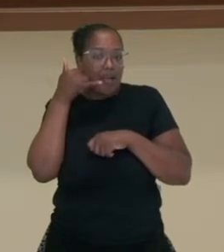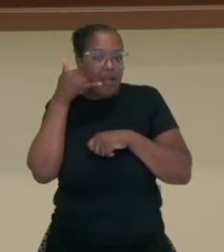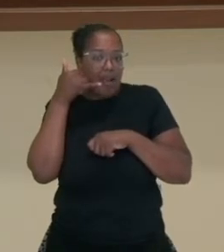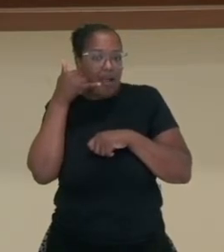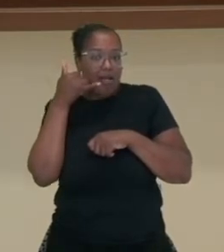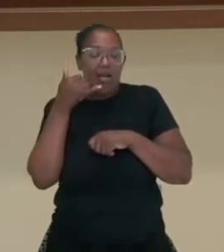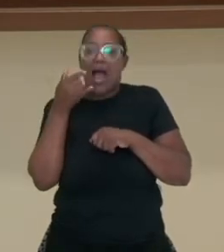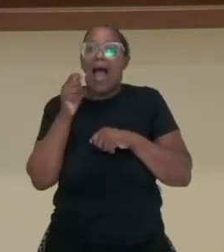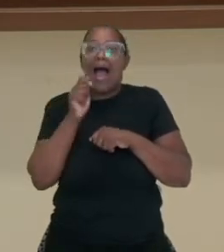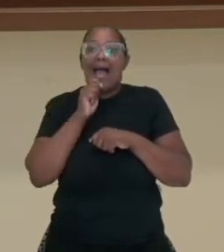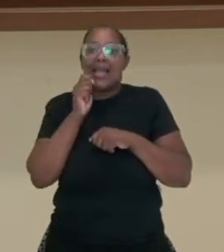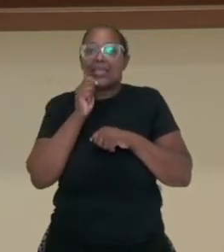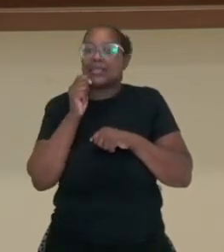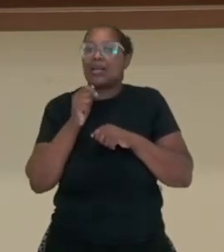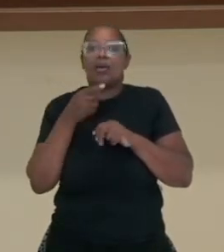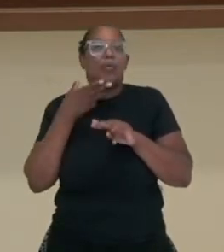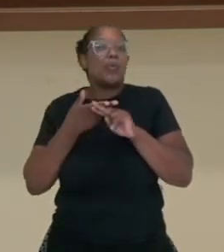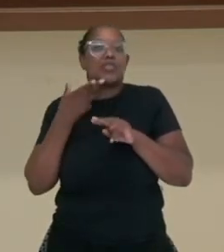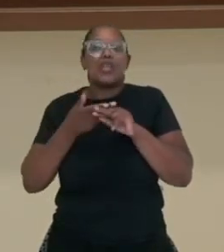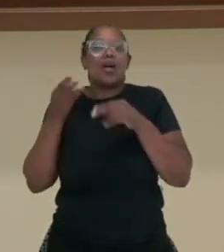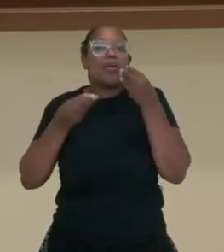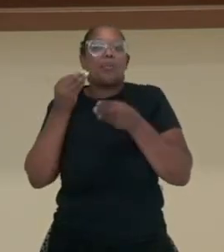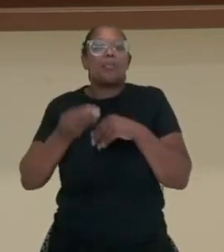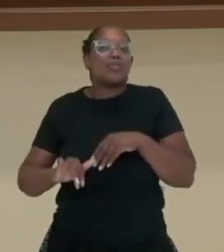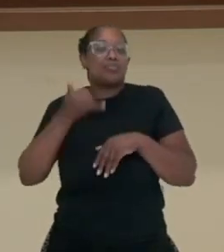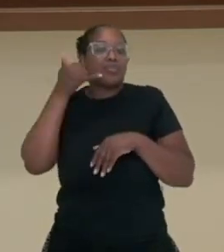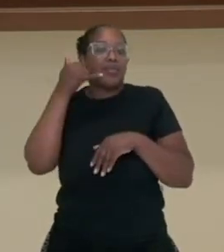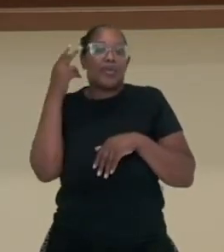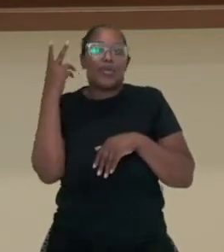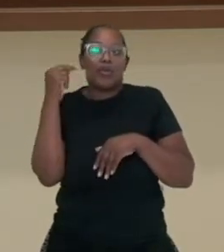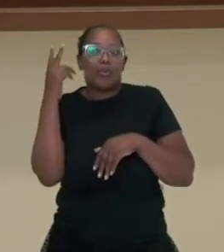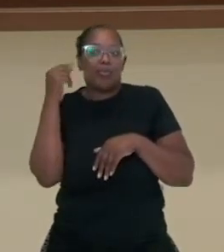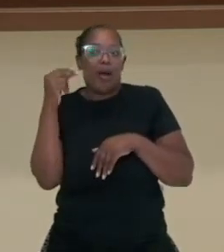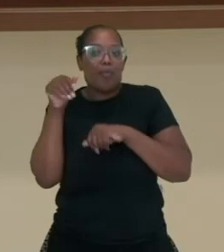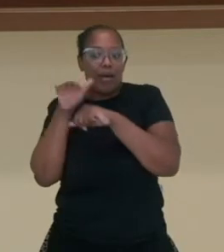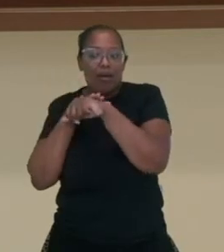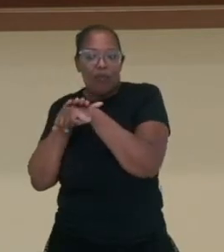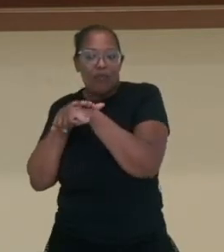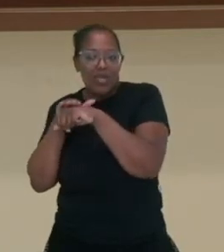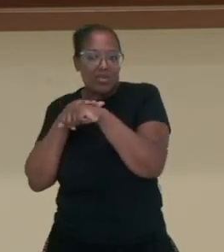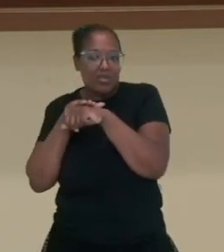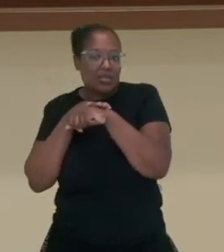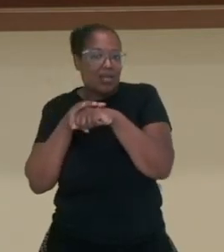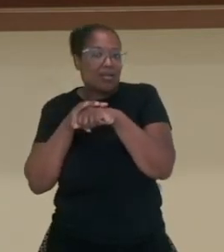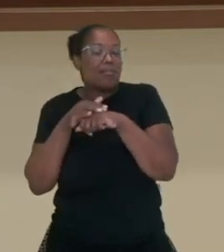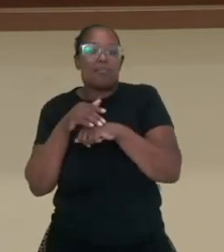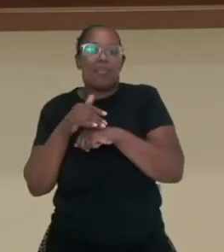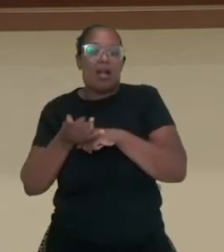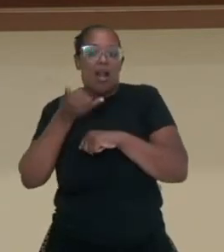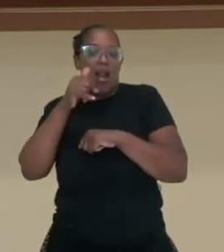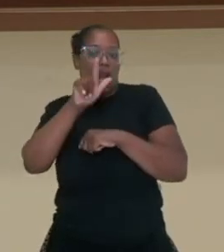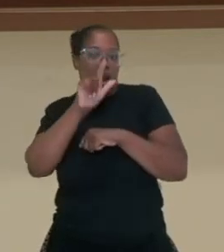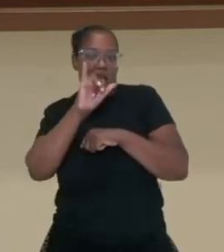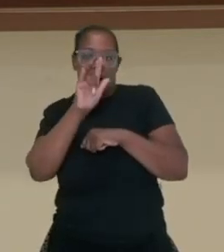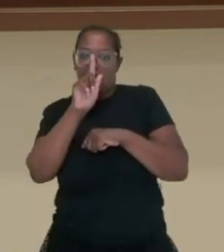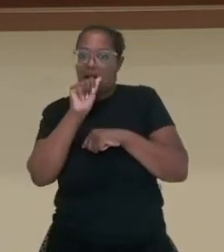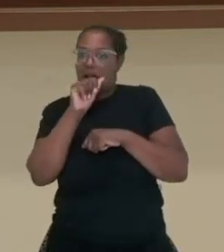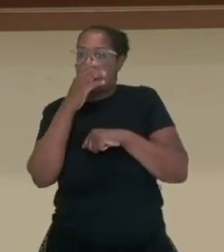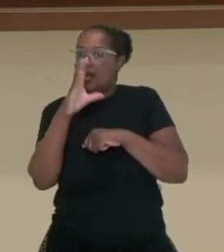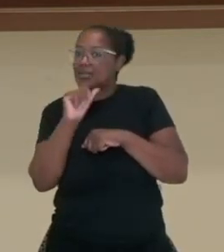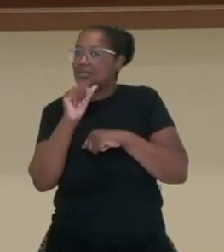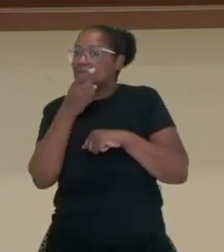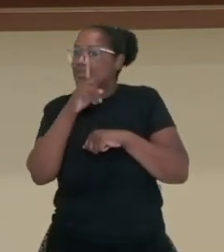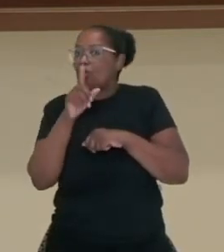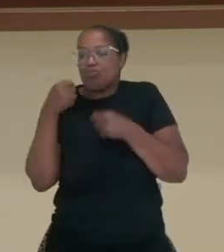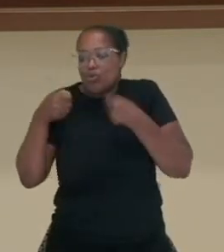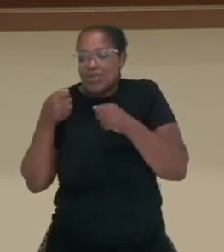como telefone, moçada. Talvez você nem saiba que existe essa função, mas dá para ligar, tá bom? Ele funciona sem a internet também